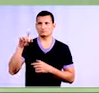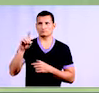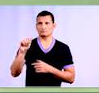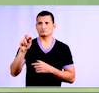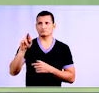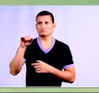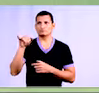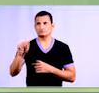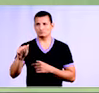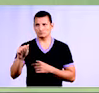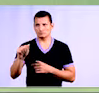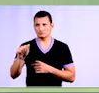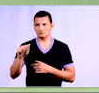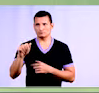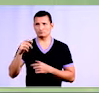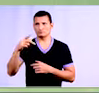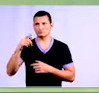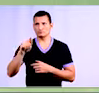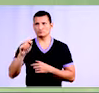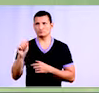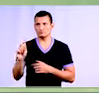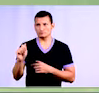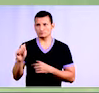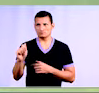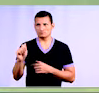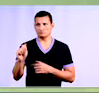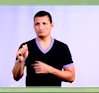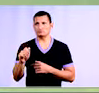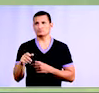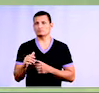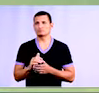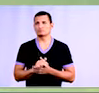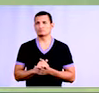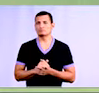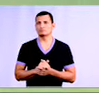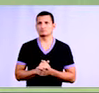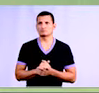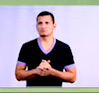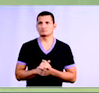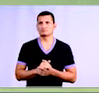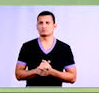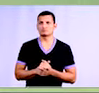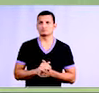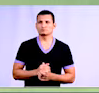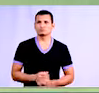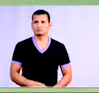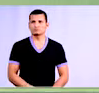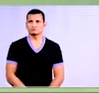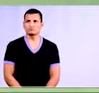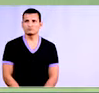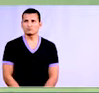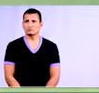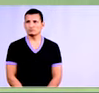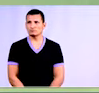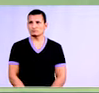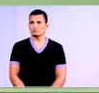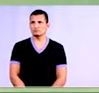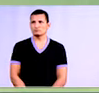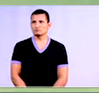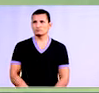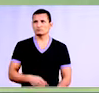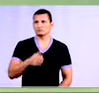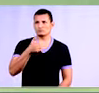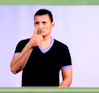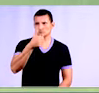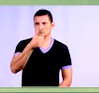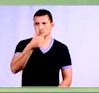Isso. Aqui. Que é a página A lá. Tá vendo? Essa aqui. Exatamente. É a página A. 1, ali, ó.